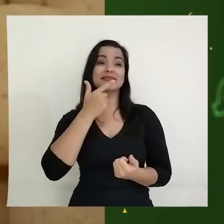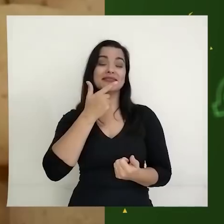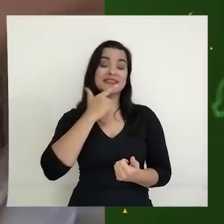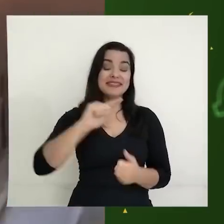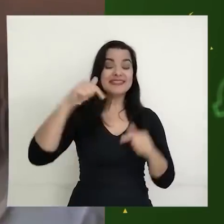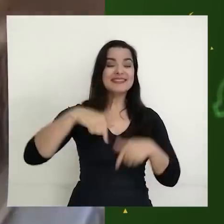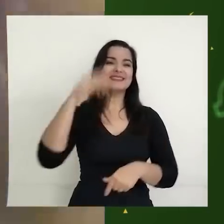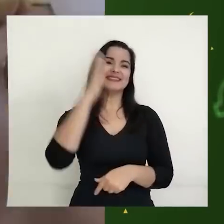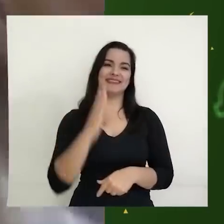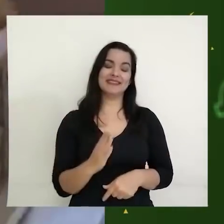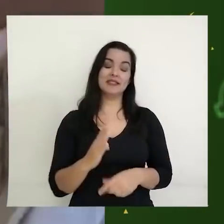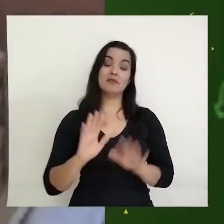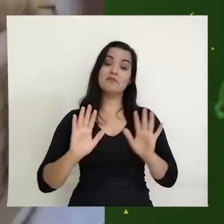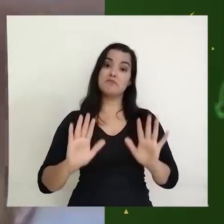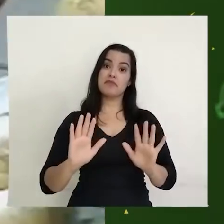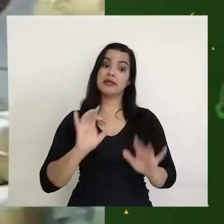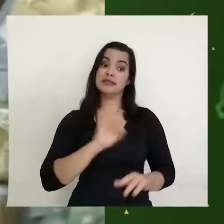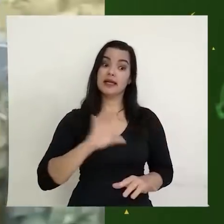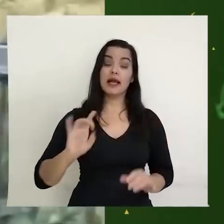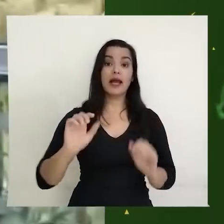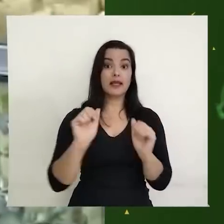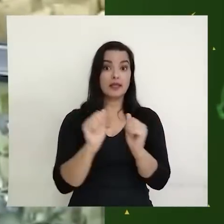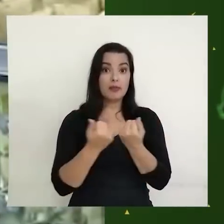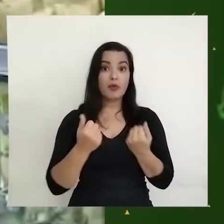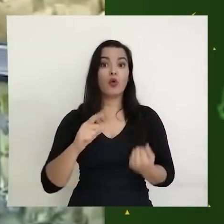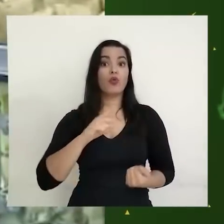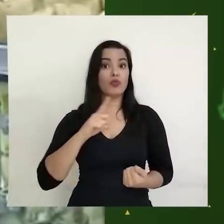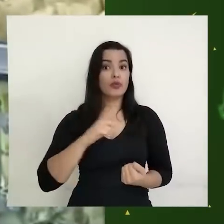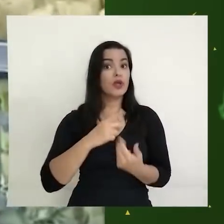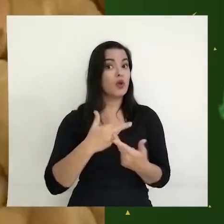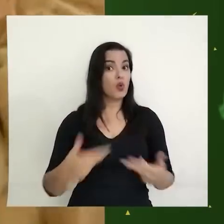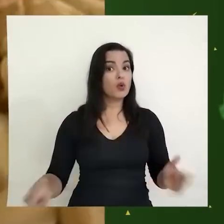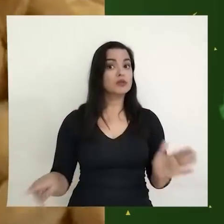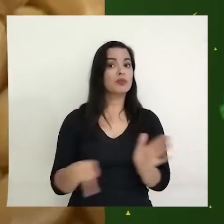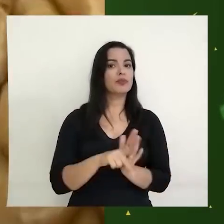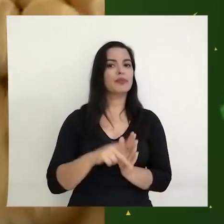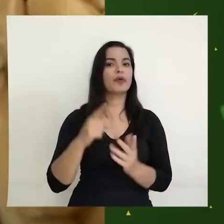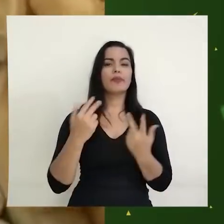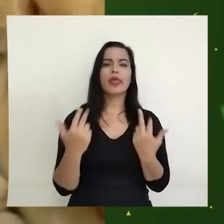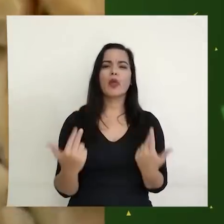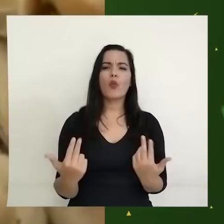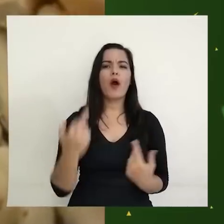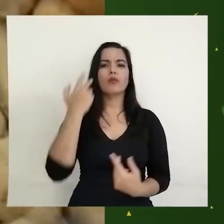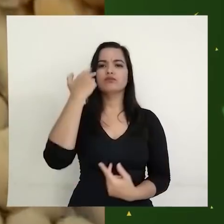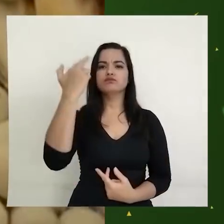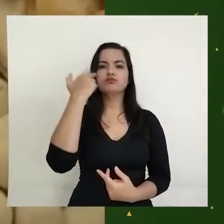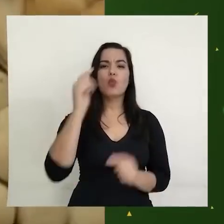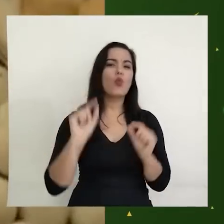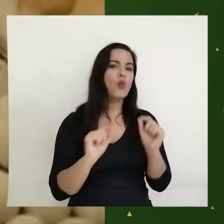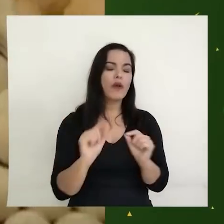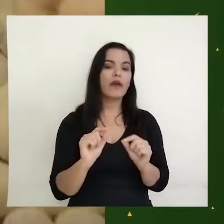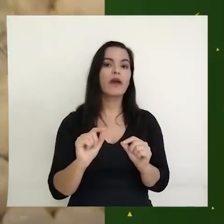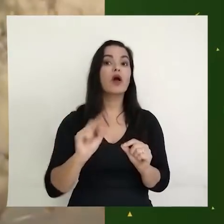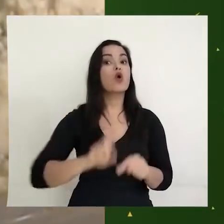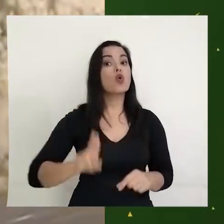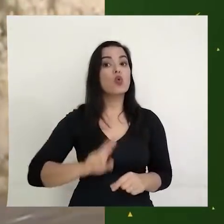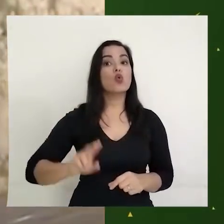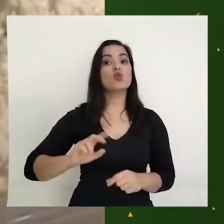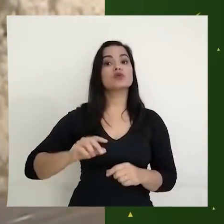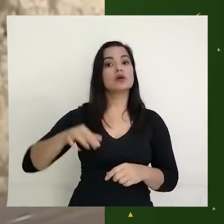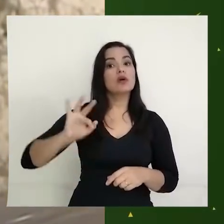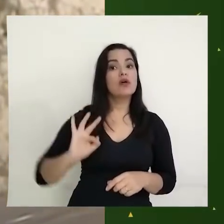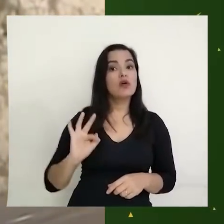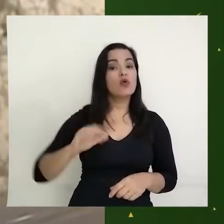brasileiro. Mas todos os pães têm uma coisa em comum, Dona Kika. São feitos com farinha.